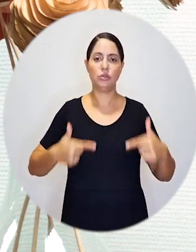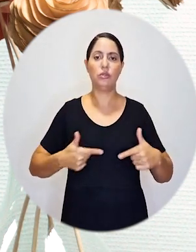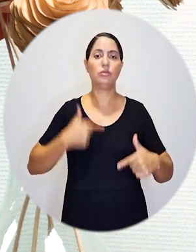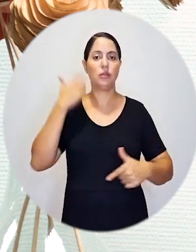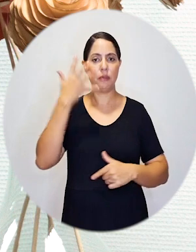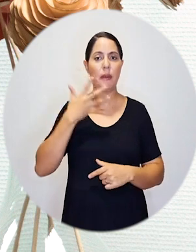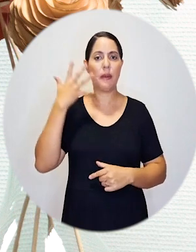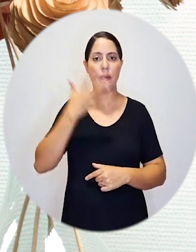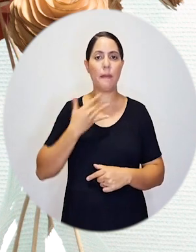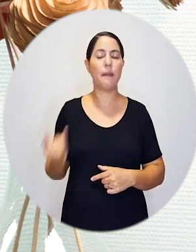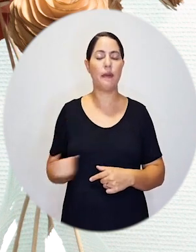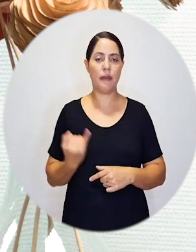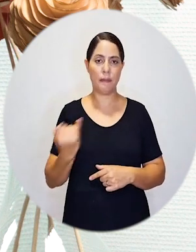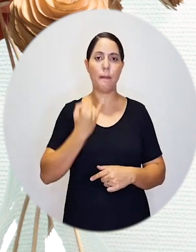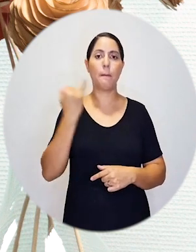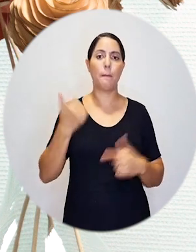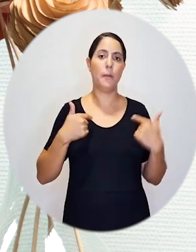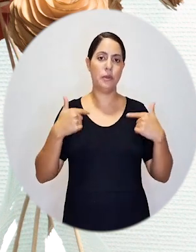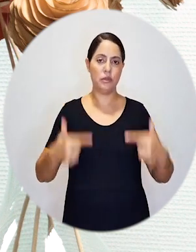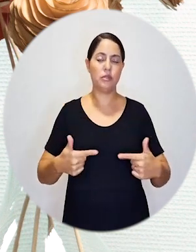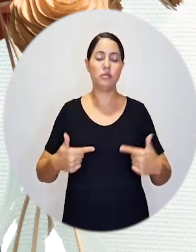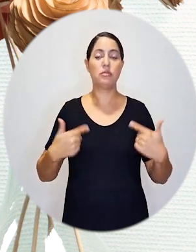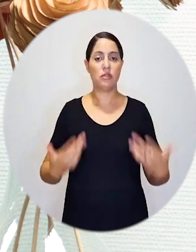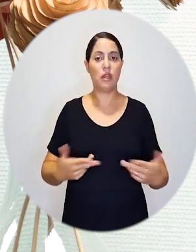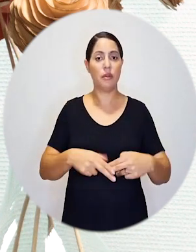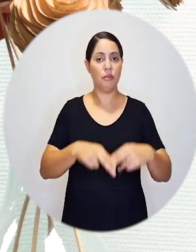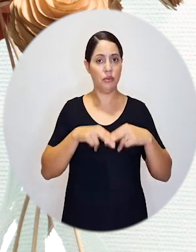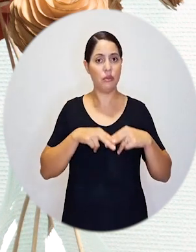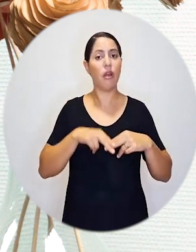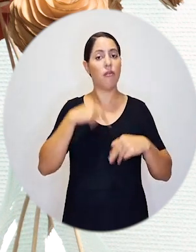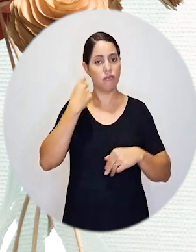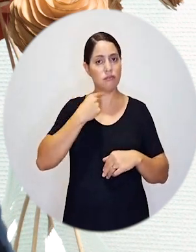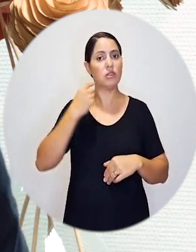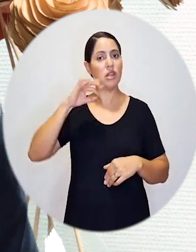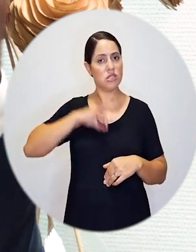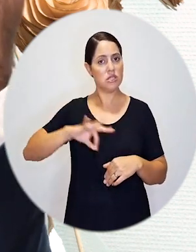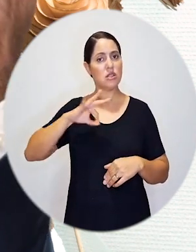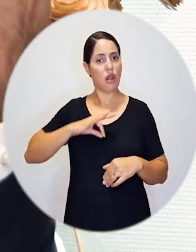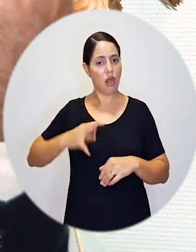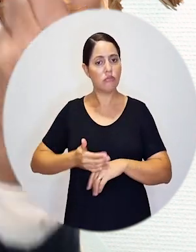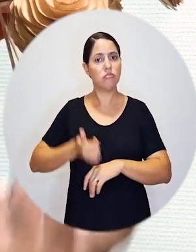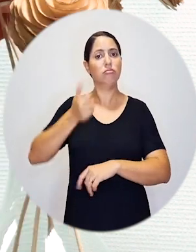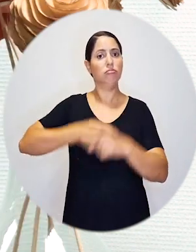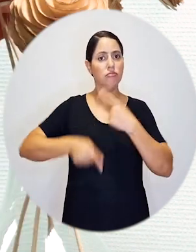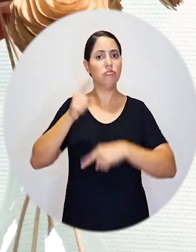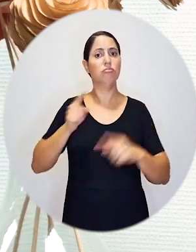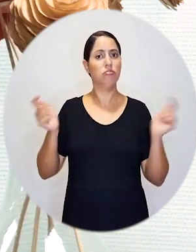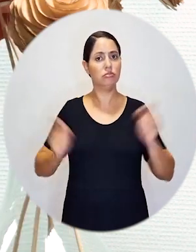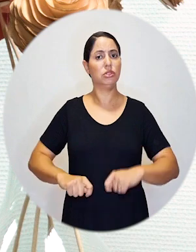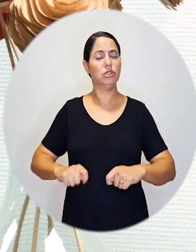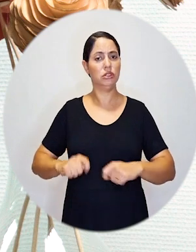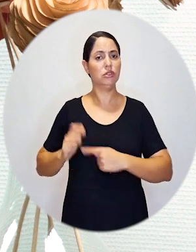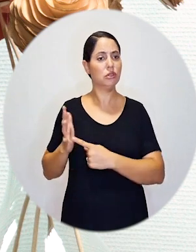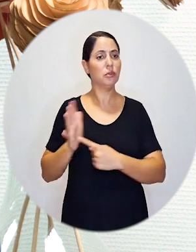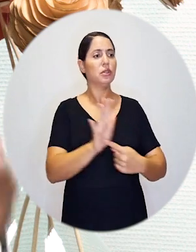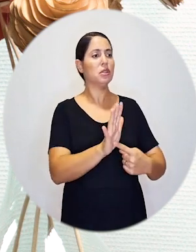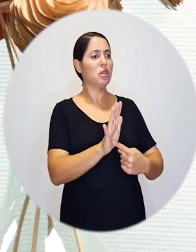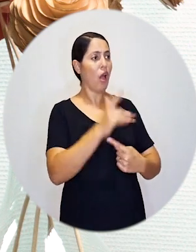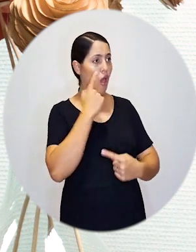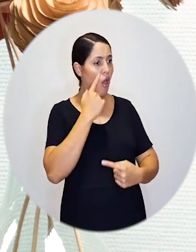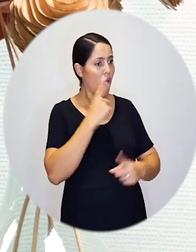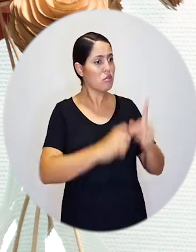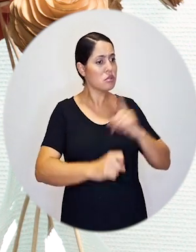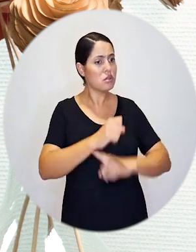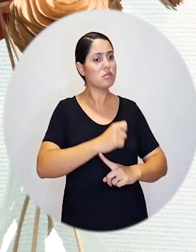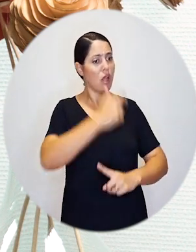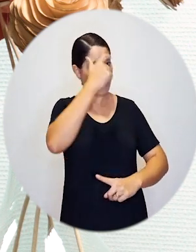valorização profissional é que dá condições do advogado ser melhor remunerado, ter condições de se apresentar à sociedade como aquele